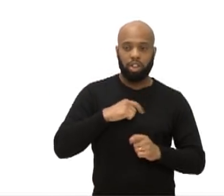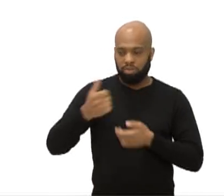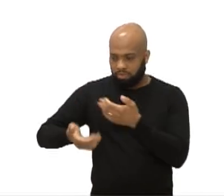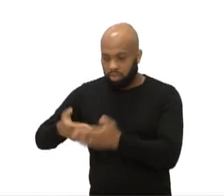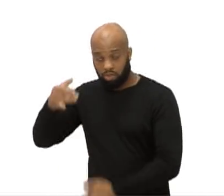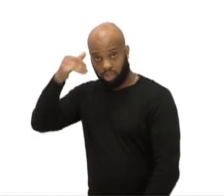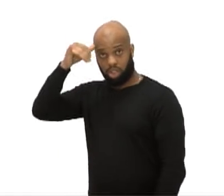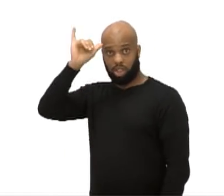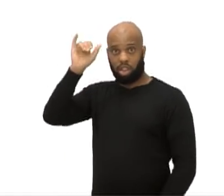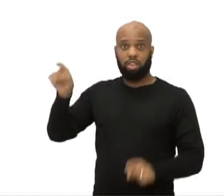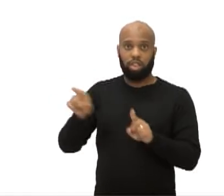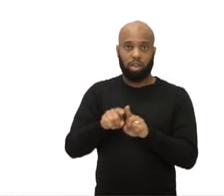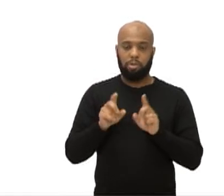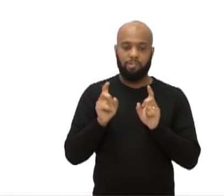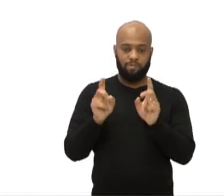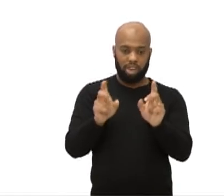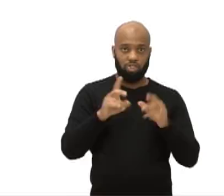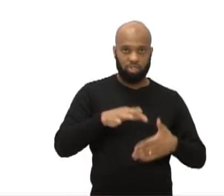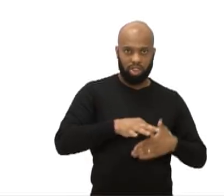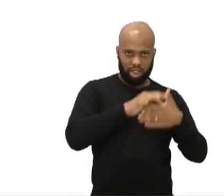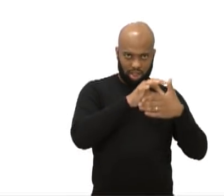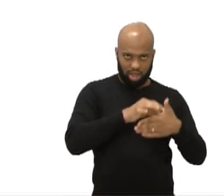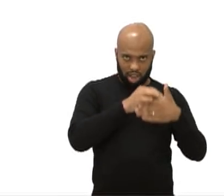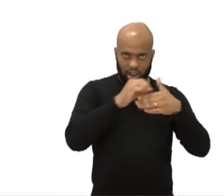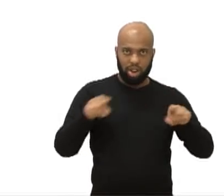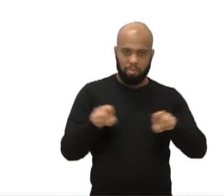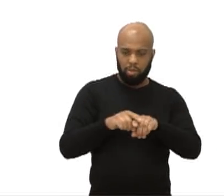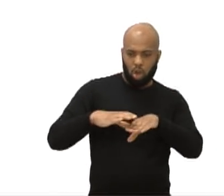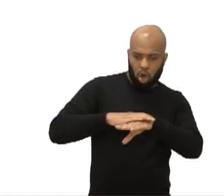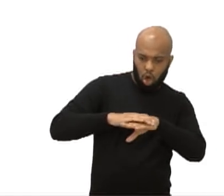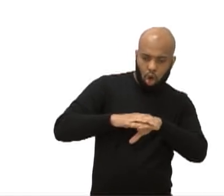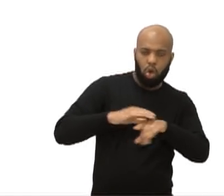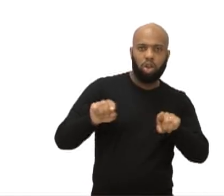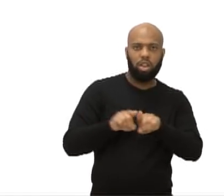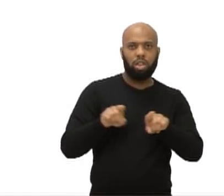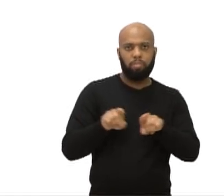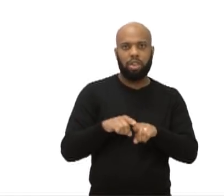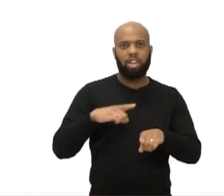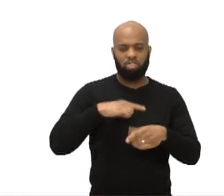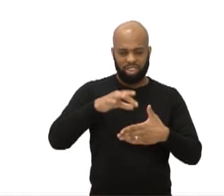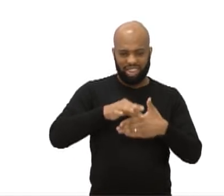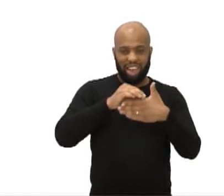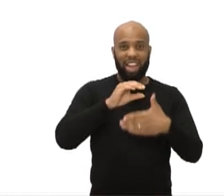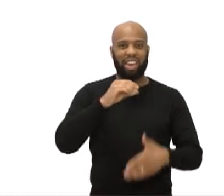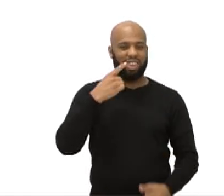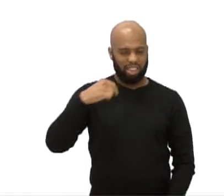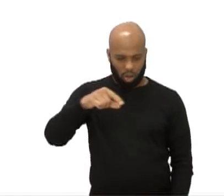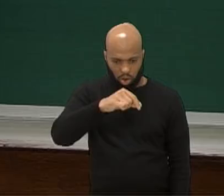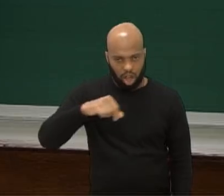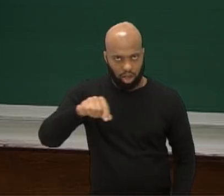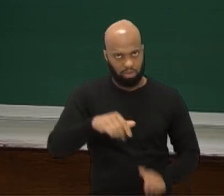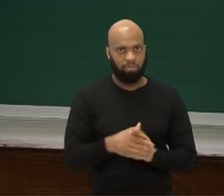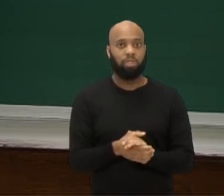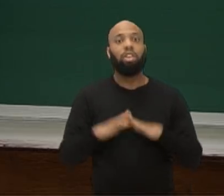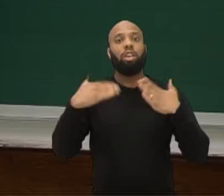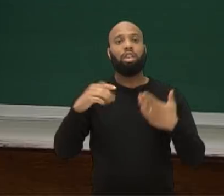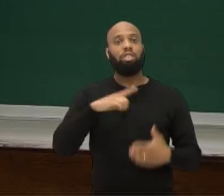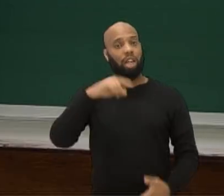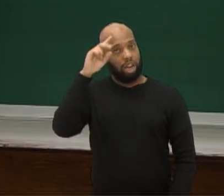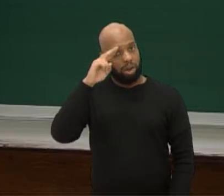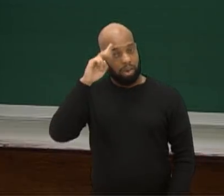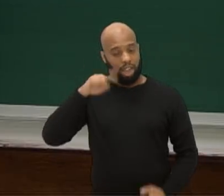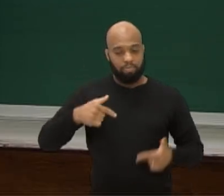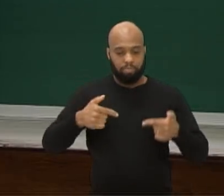gado e o comércio interprovincial de couro, graxa, sebo e charque, carne salgada. Então aqui nós estamos lembrando da Guerra